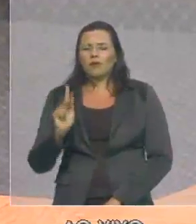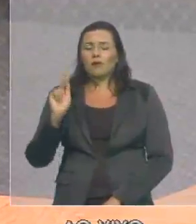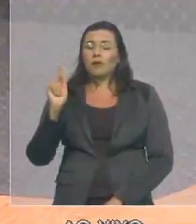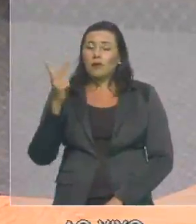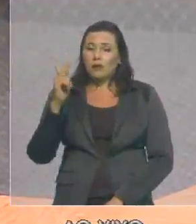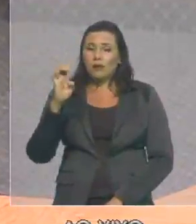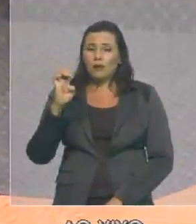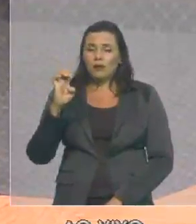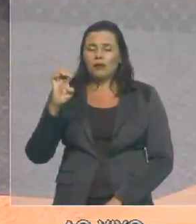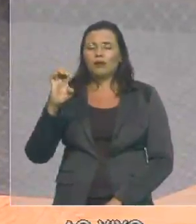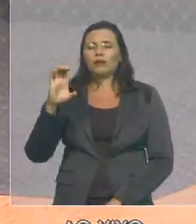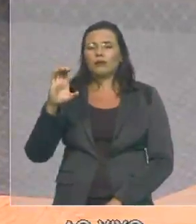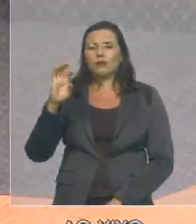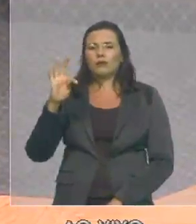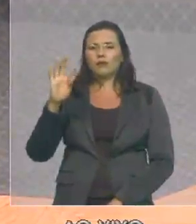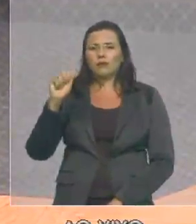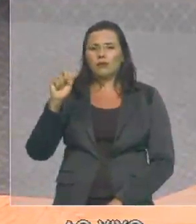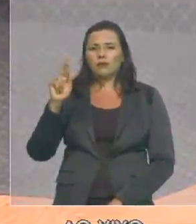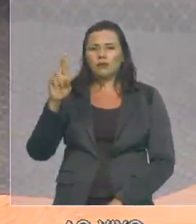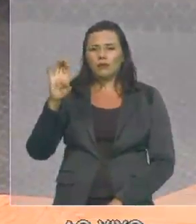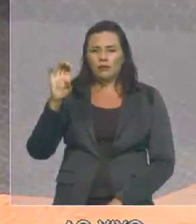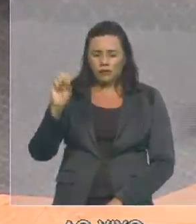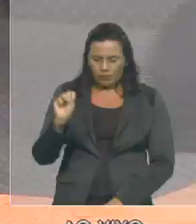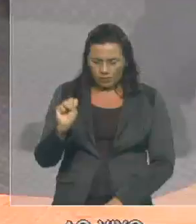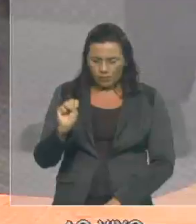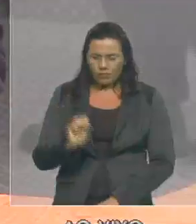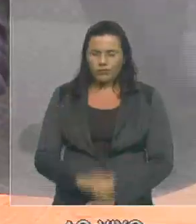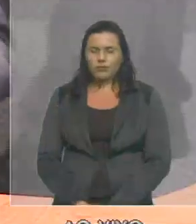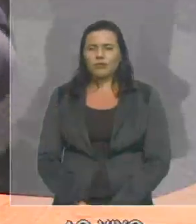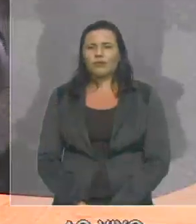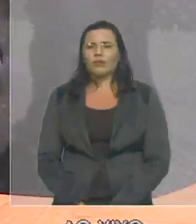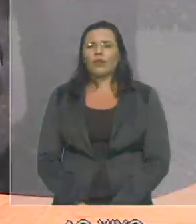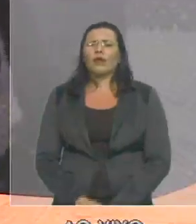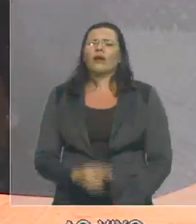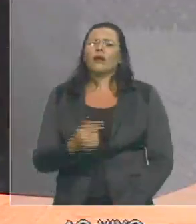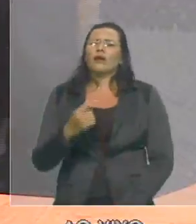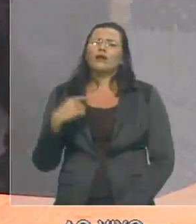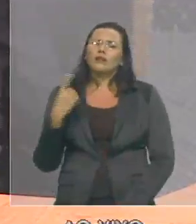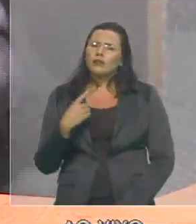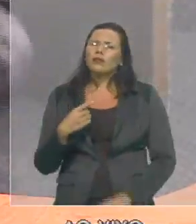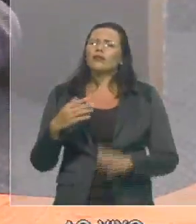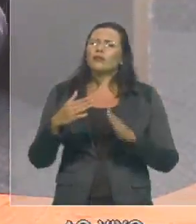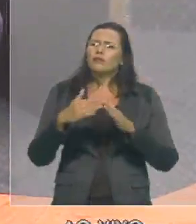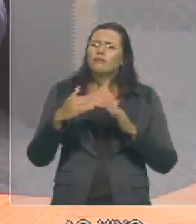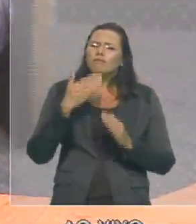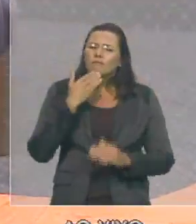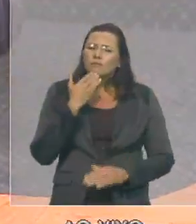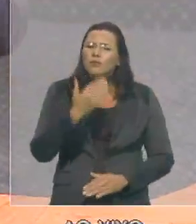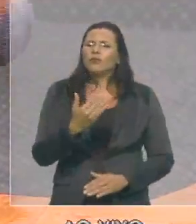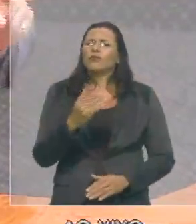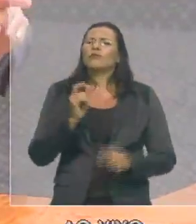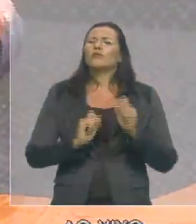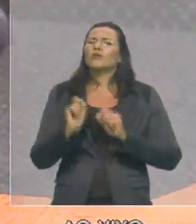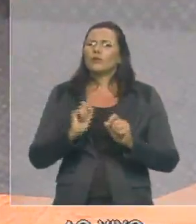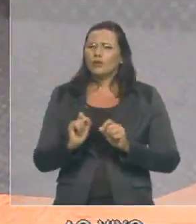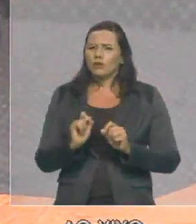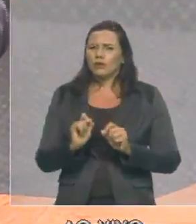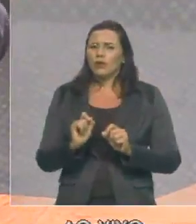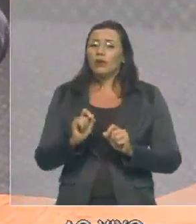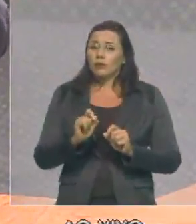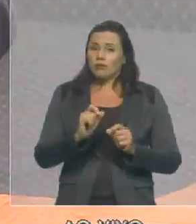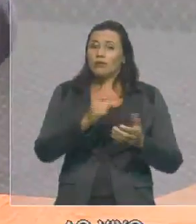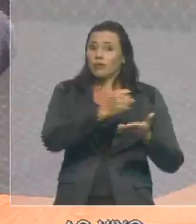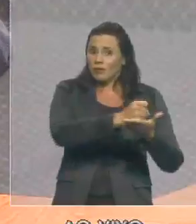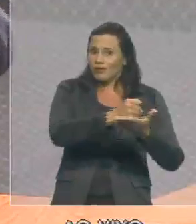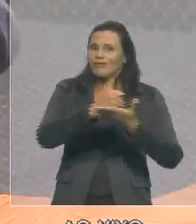pudesse fazer investimentos na área da produção no estado do Maranhão, principalmente, deputada Valéria, na questão dos tanques-redes, das áreas que